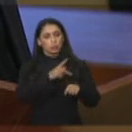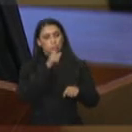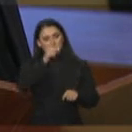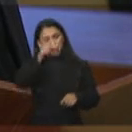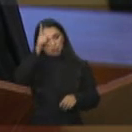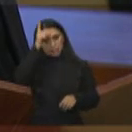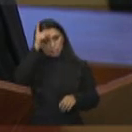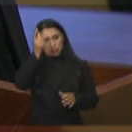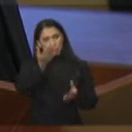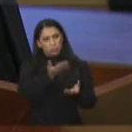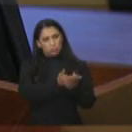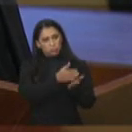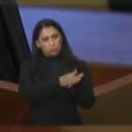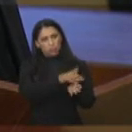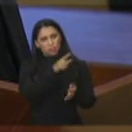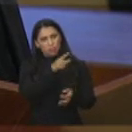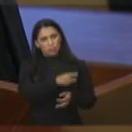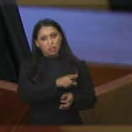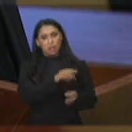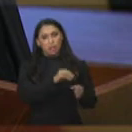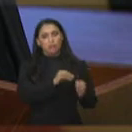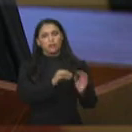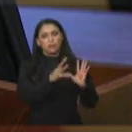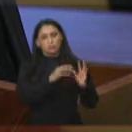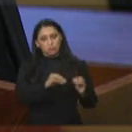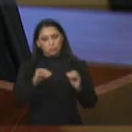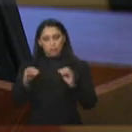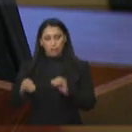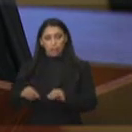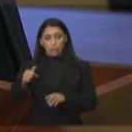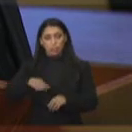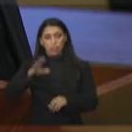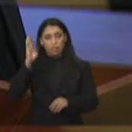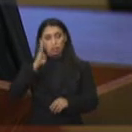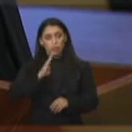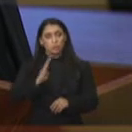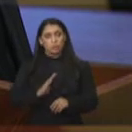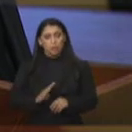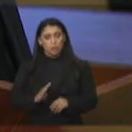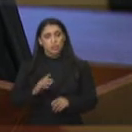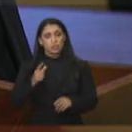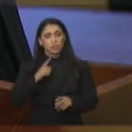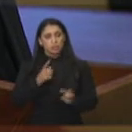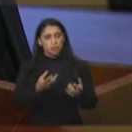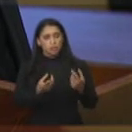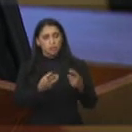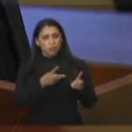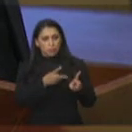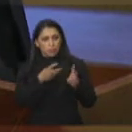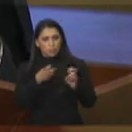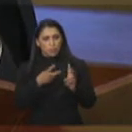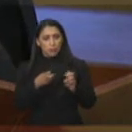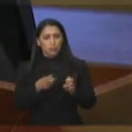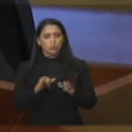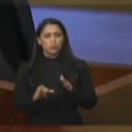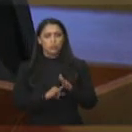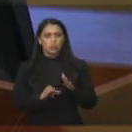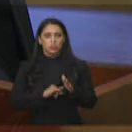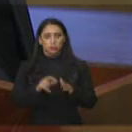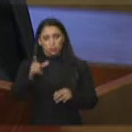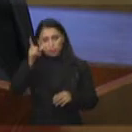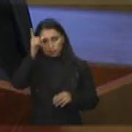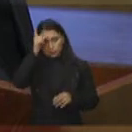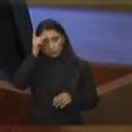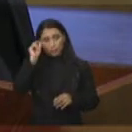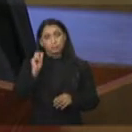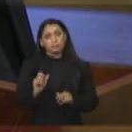pelo legislador brasileiro, tendo em vista o caráter marcadamente objetivo que conferiu ao Instituto. Assim, o